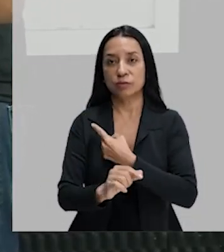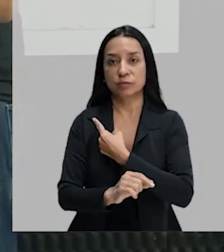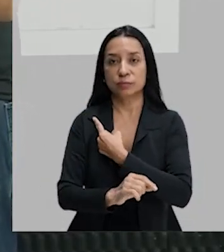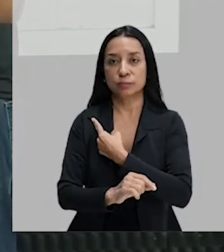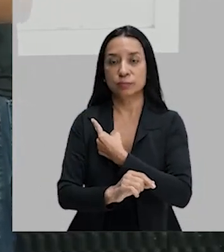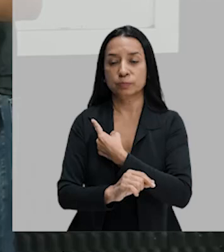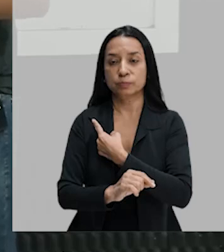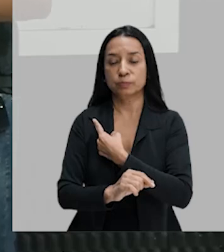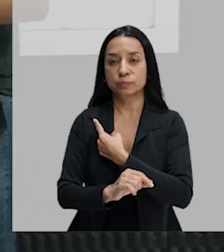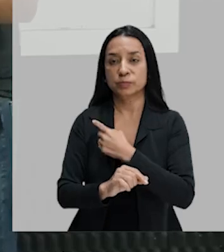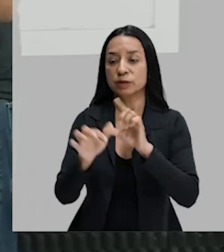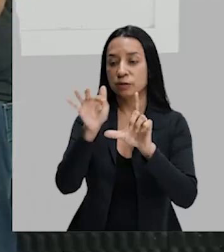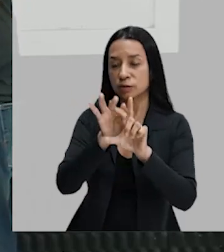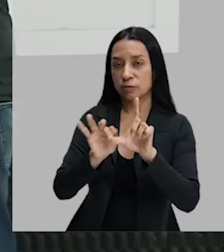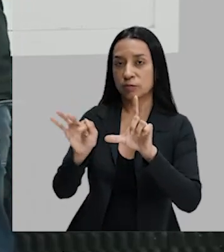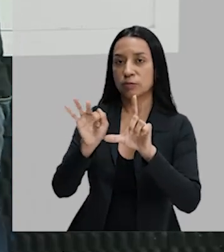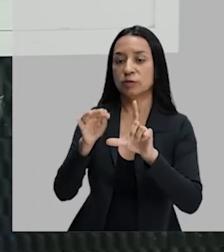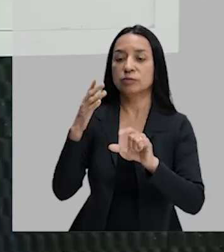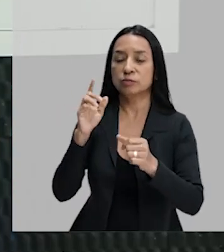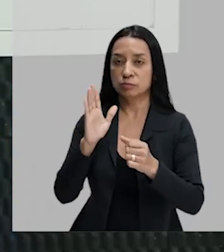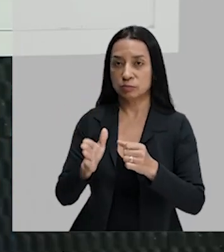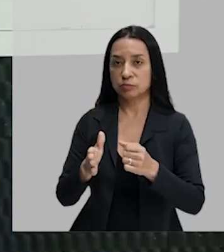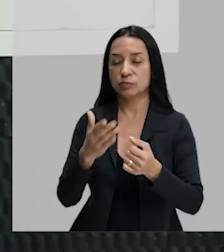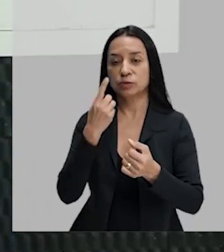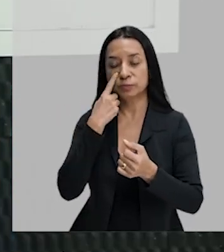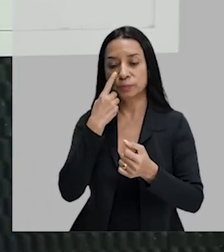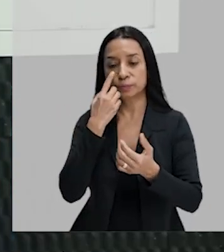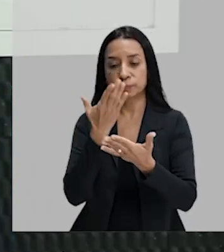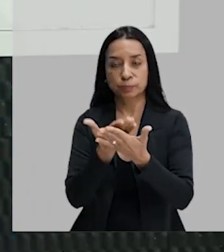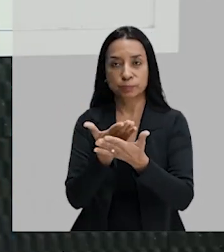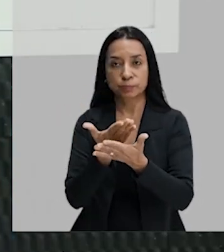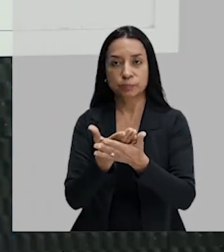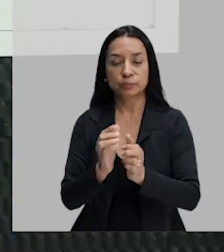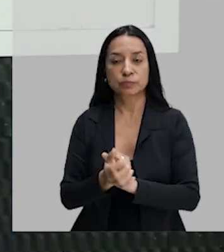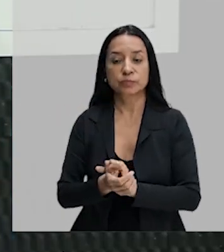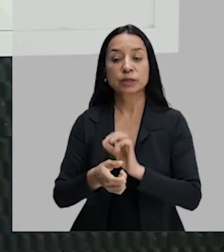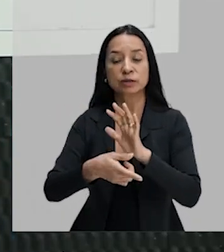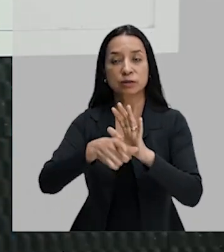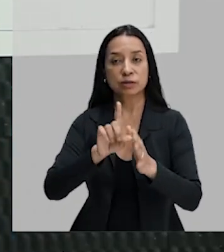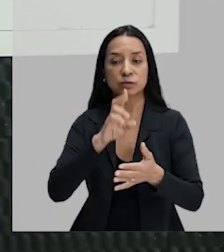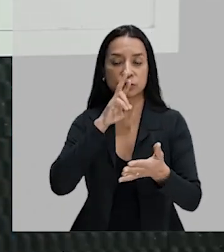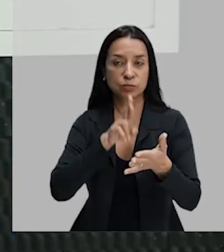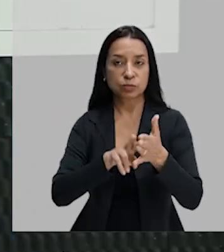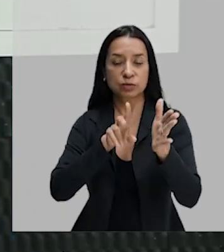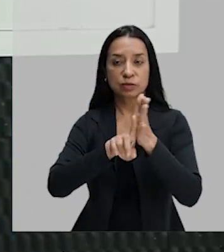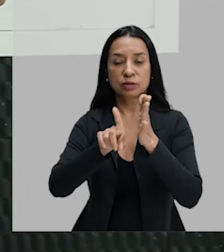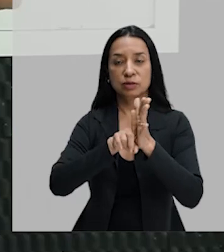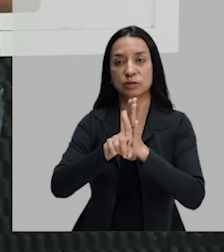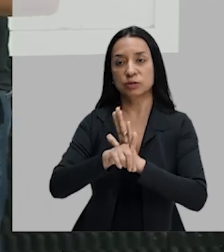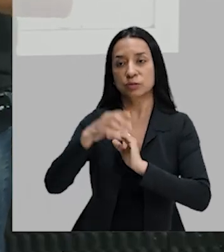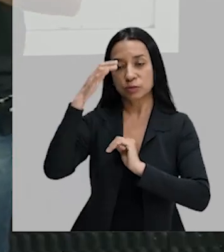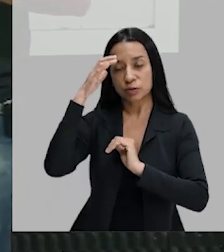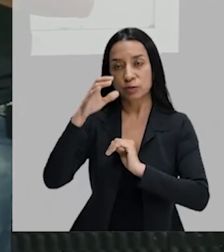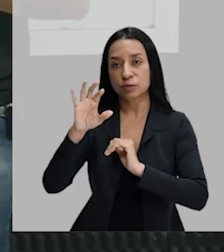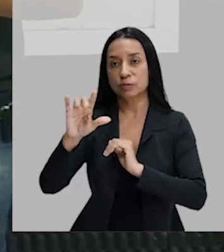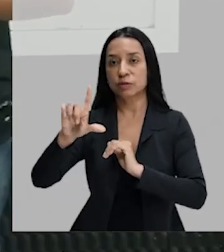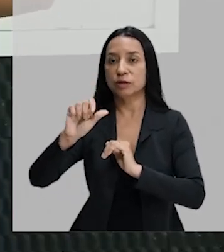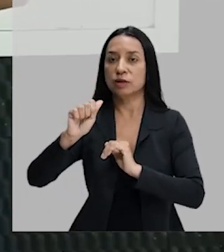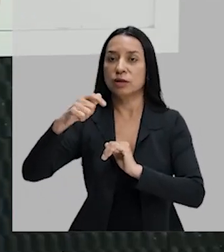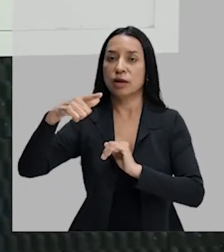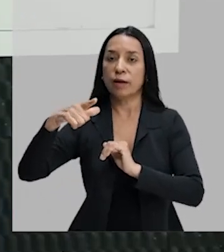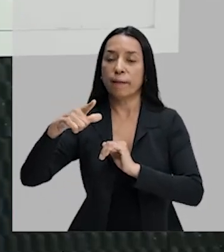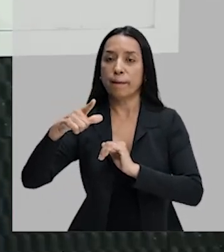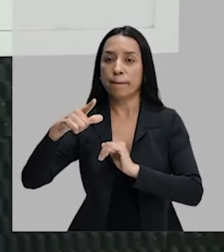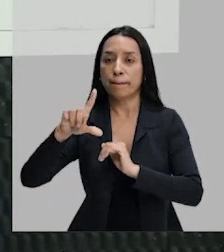fórmulazinha aqui né que nós já vimos Então antes de resolver uma questão com teorema de La Paz vamos relembrar